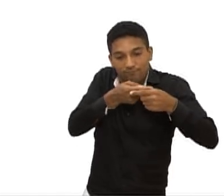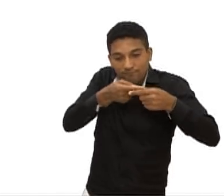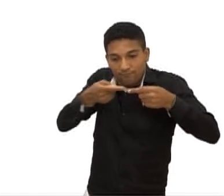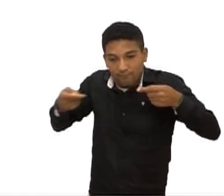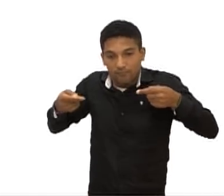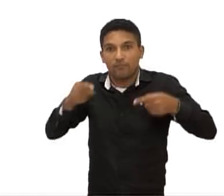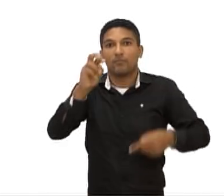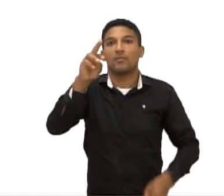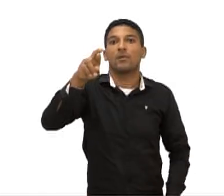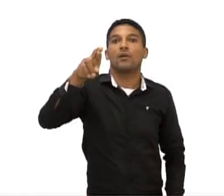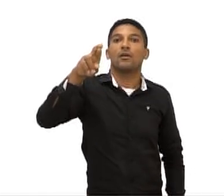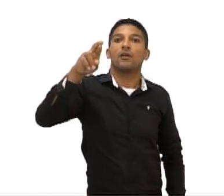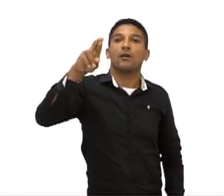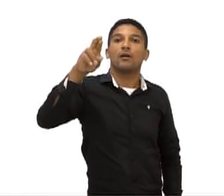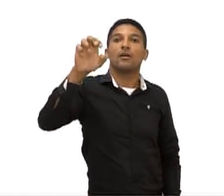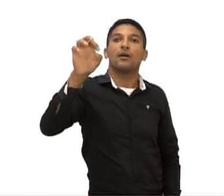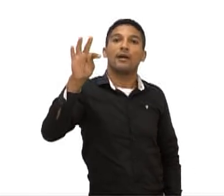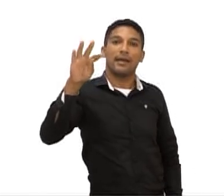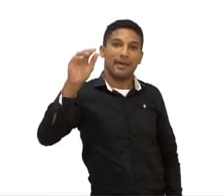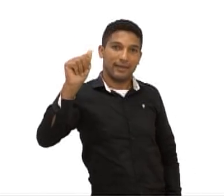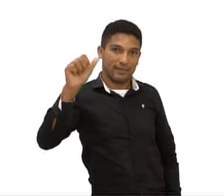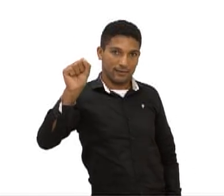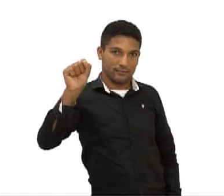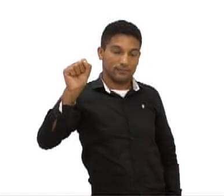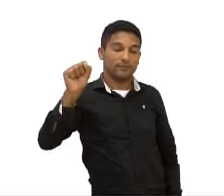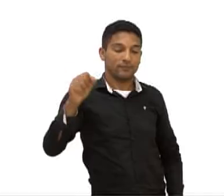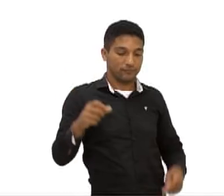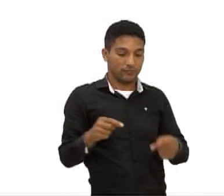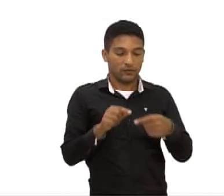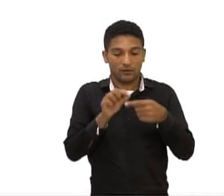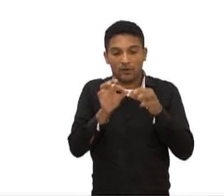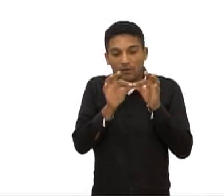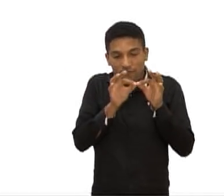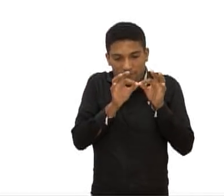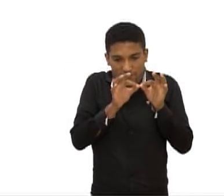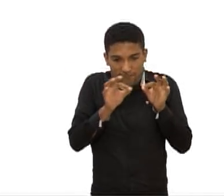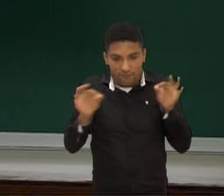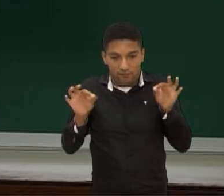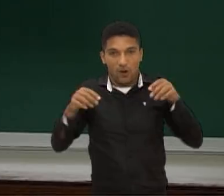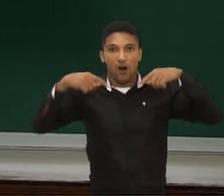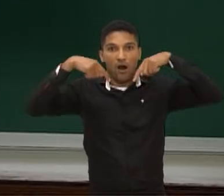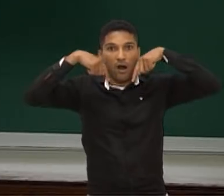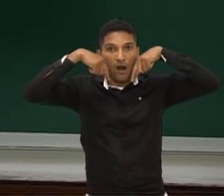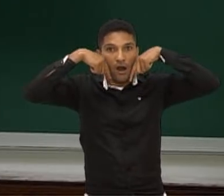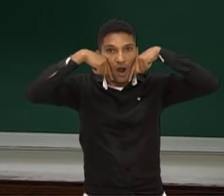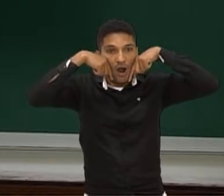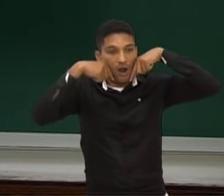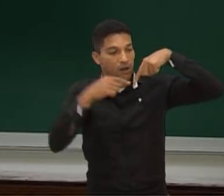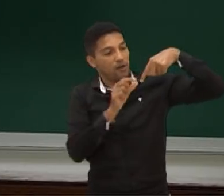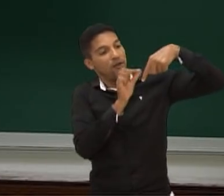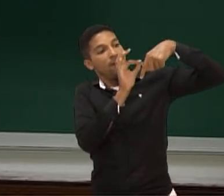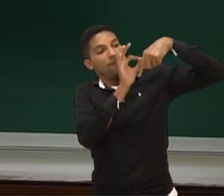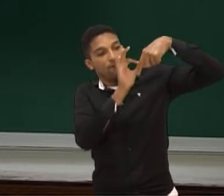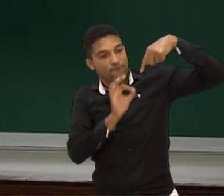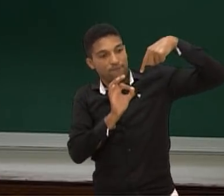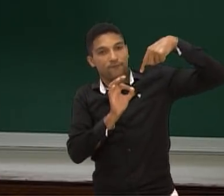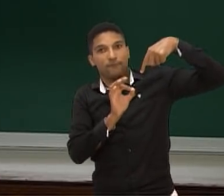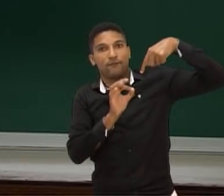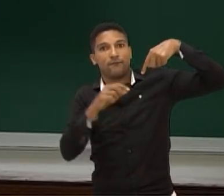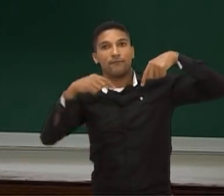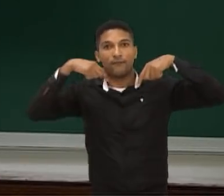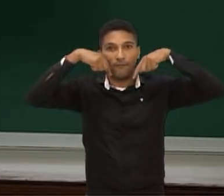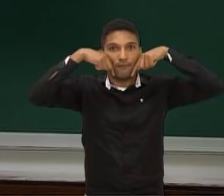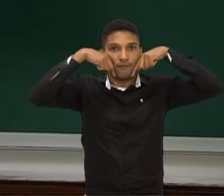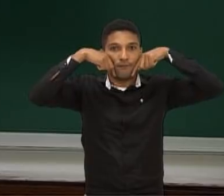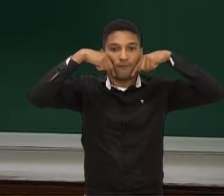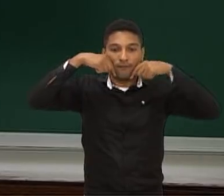bom? Sempre lá formando os segmentos, retas, sem a linha curva, tá? Então, são convexos os polígonos que